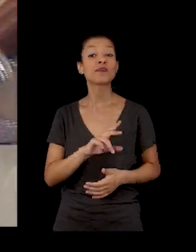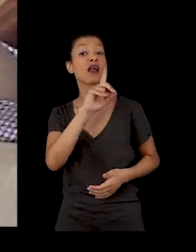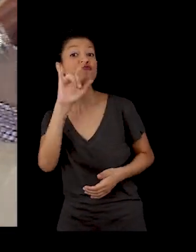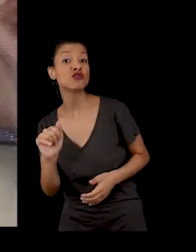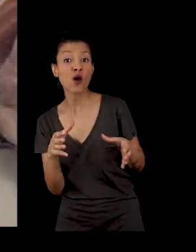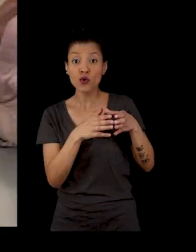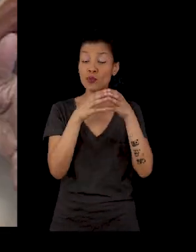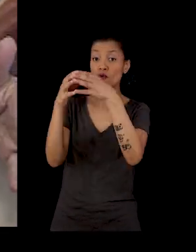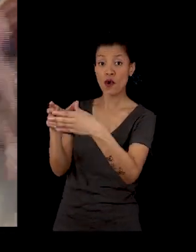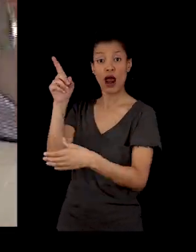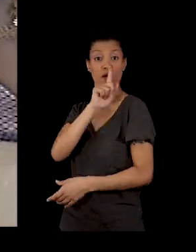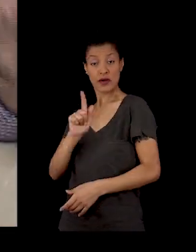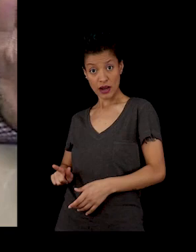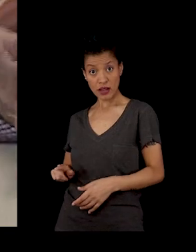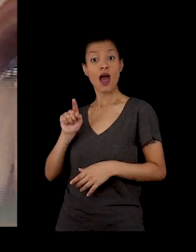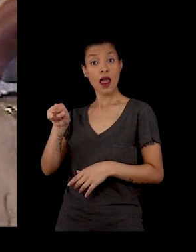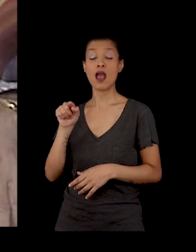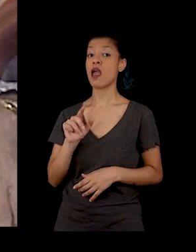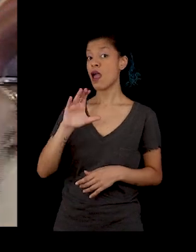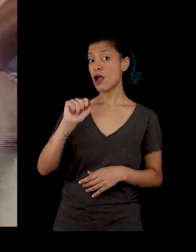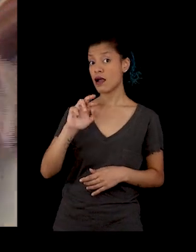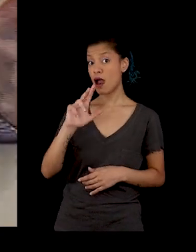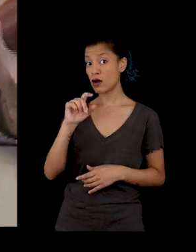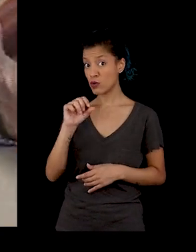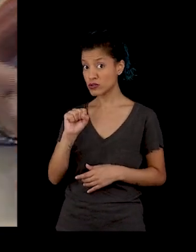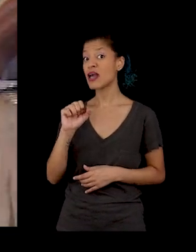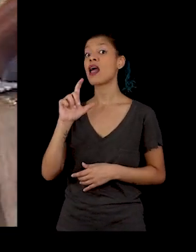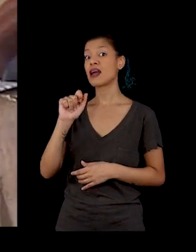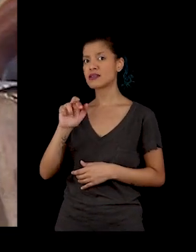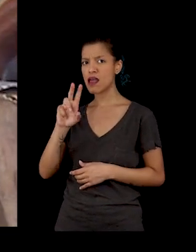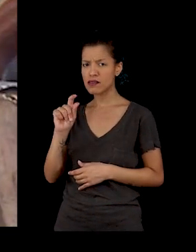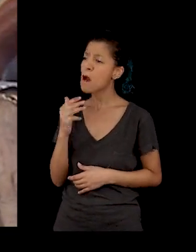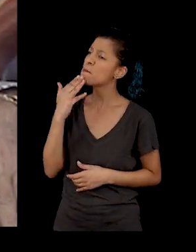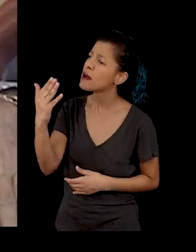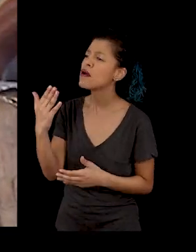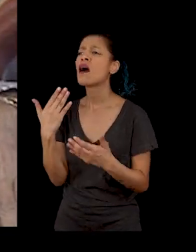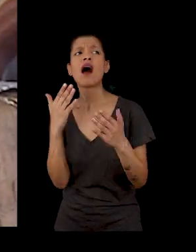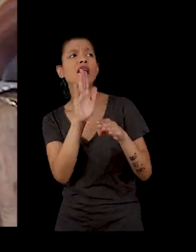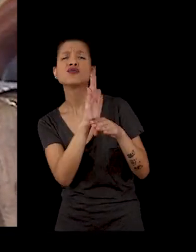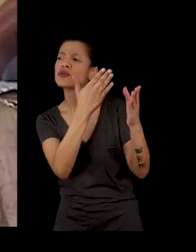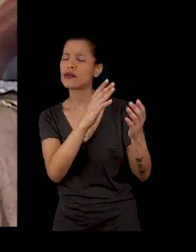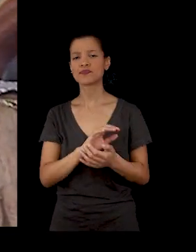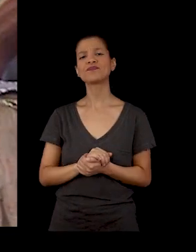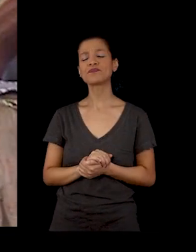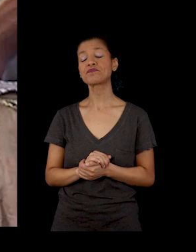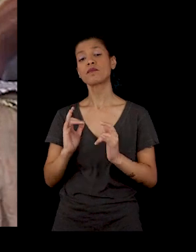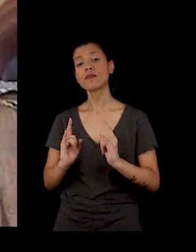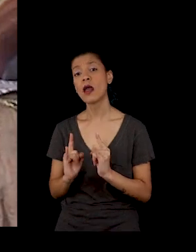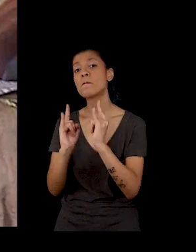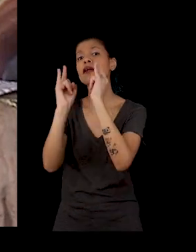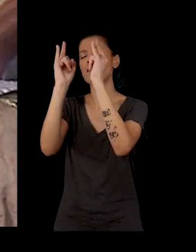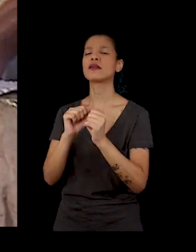resolveu ir ao governador do estado, que era o Carlos Lacerda, pedir a ele para interceder. Aí chegaram à porta do